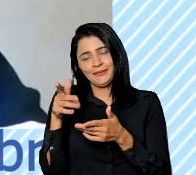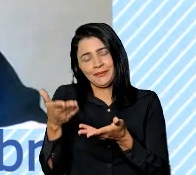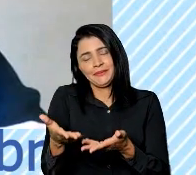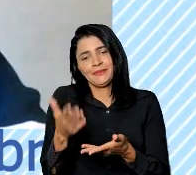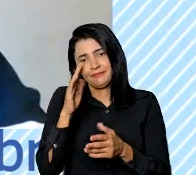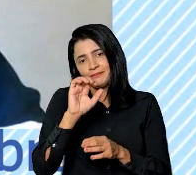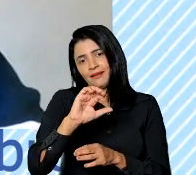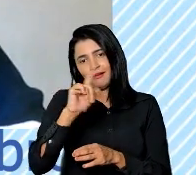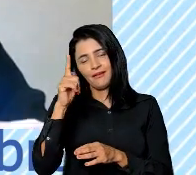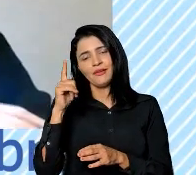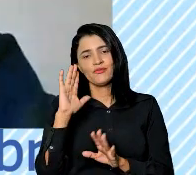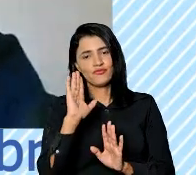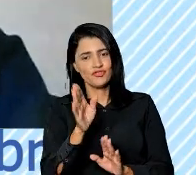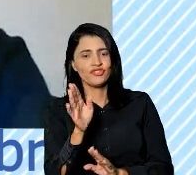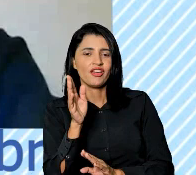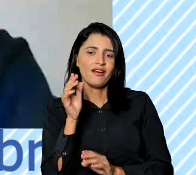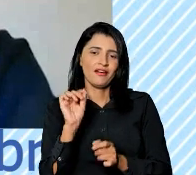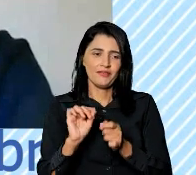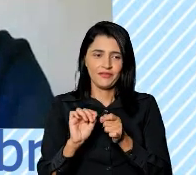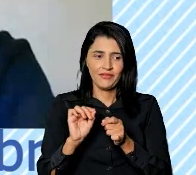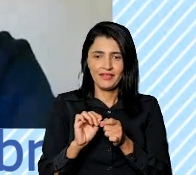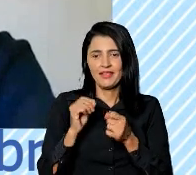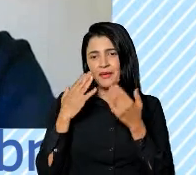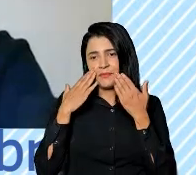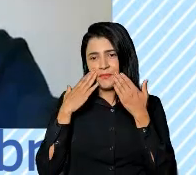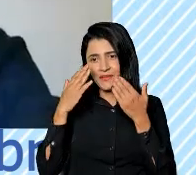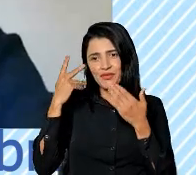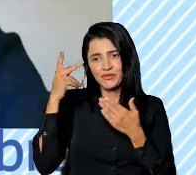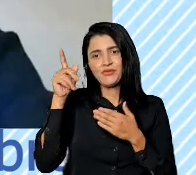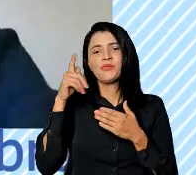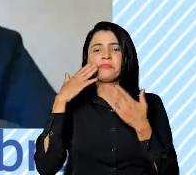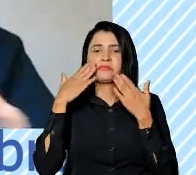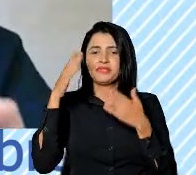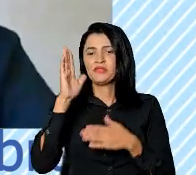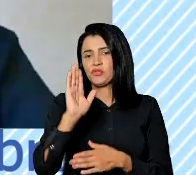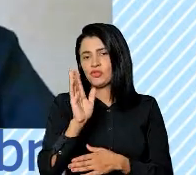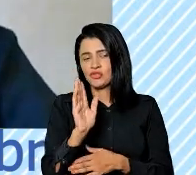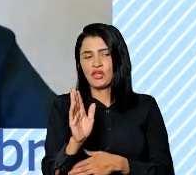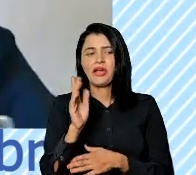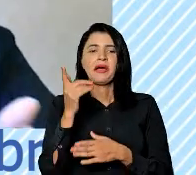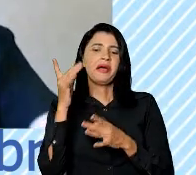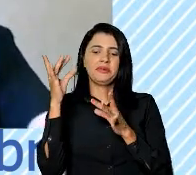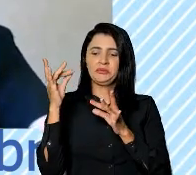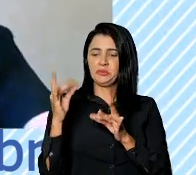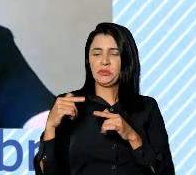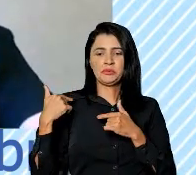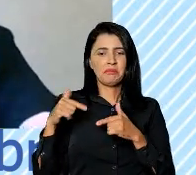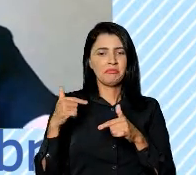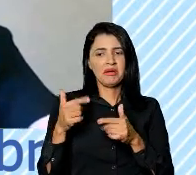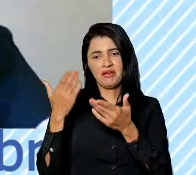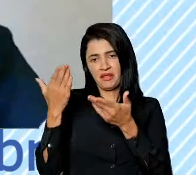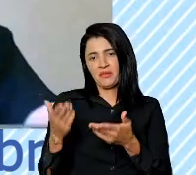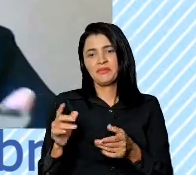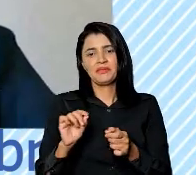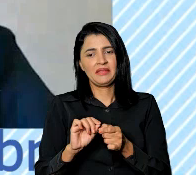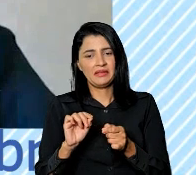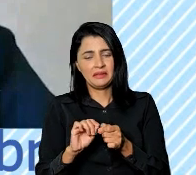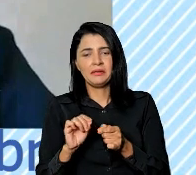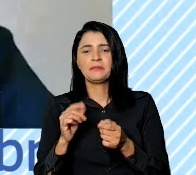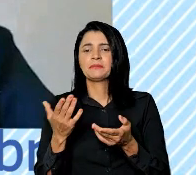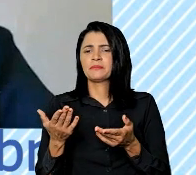já tinha feito, inclusive, a sua apresentação com todo o trabalho que tem feito,